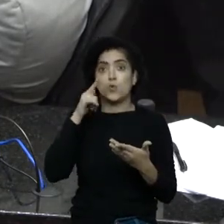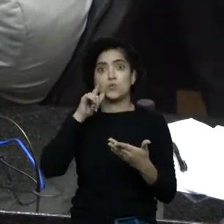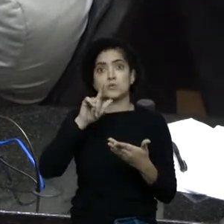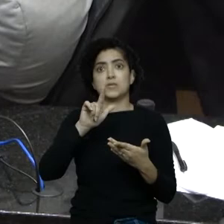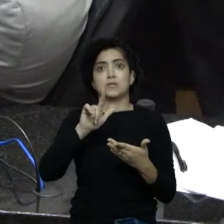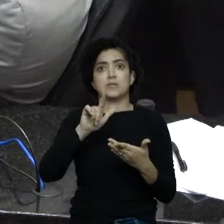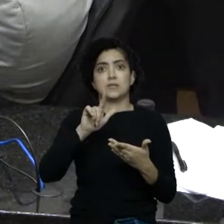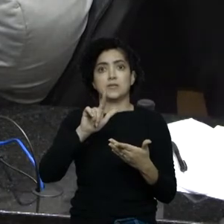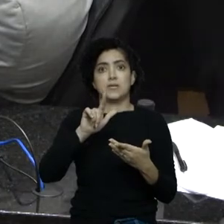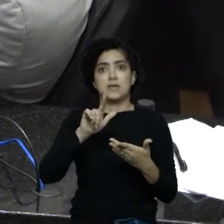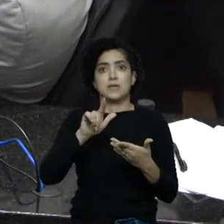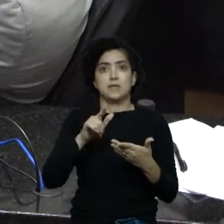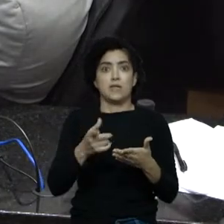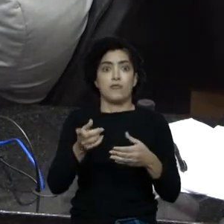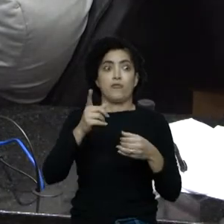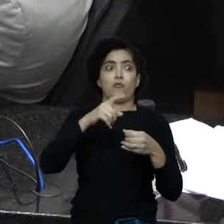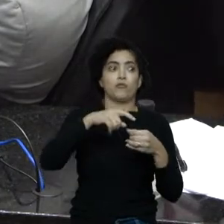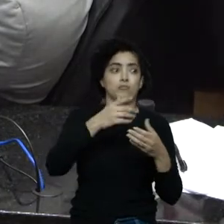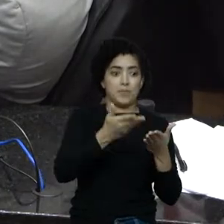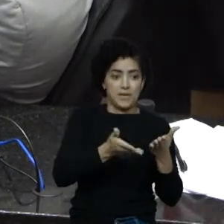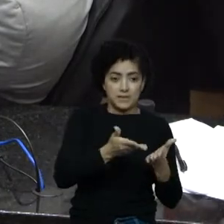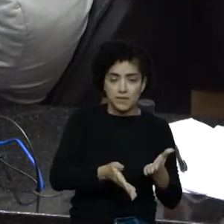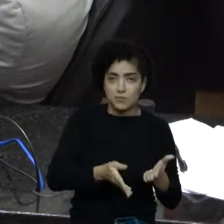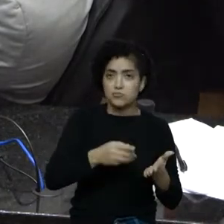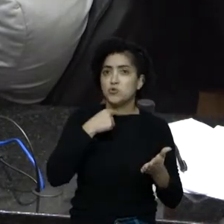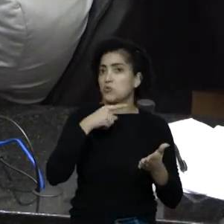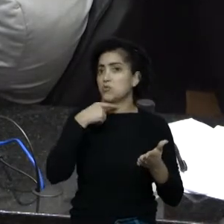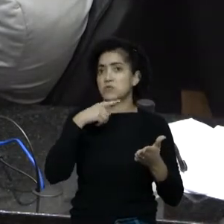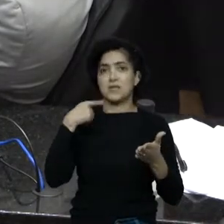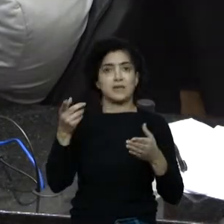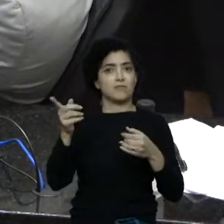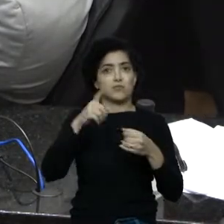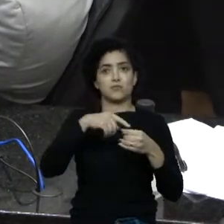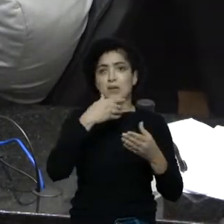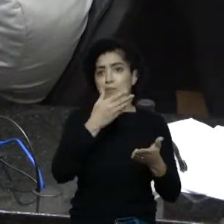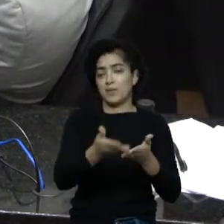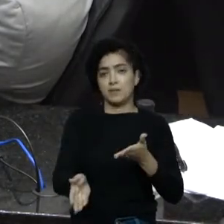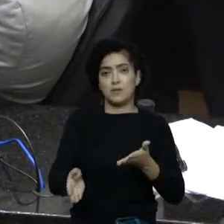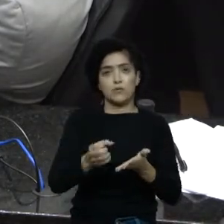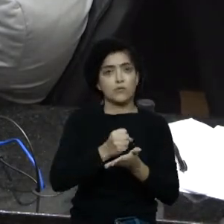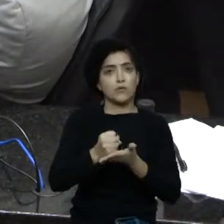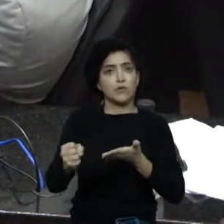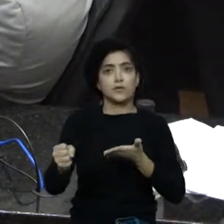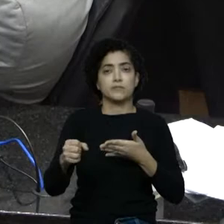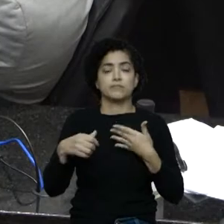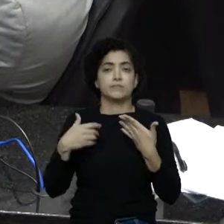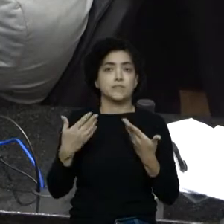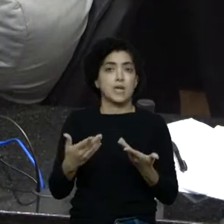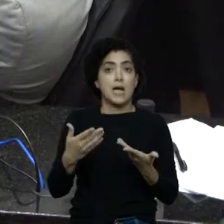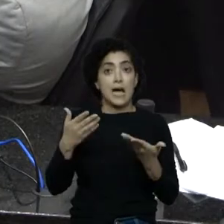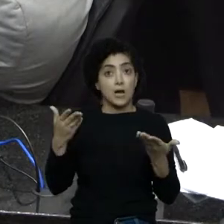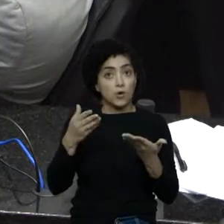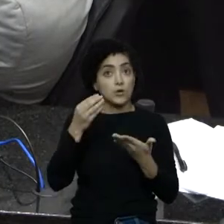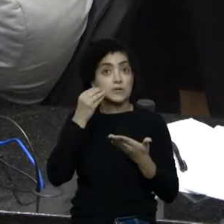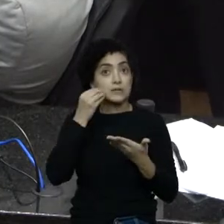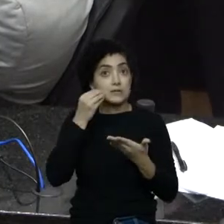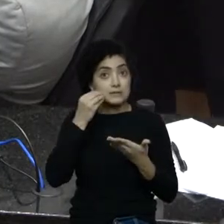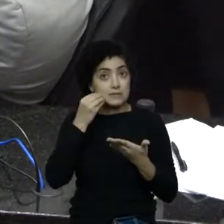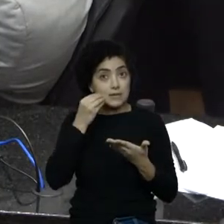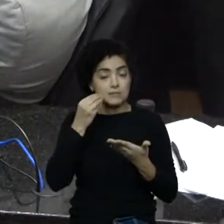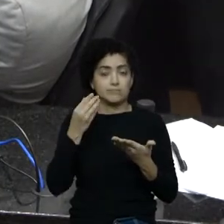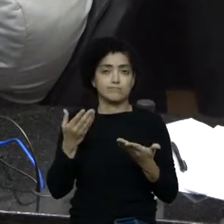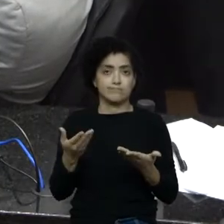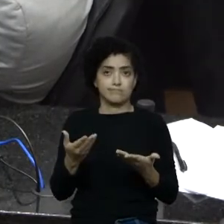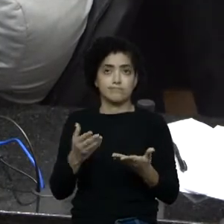recuperar o que perdeu porque o que perdeu não se recupera mais perdeu é a ideia é tentar restabelecer